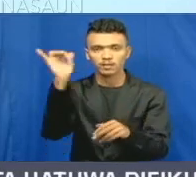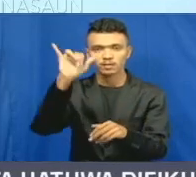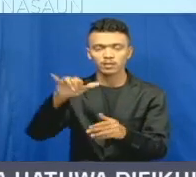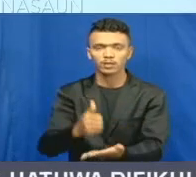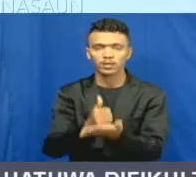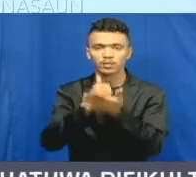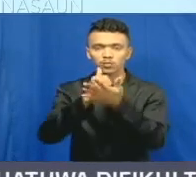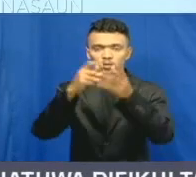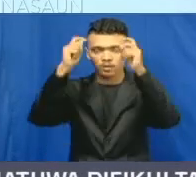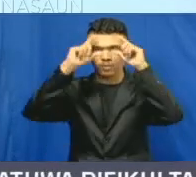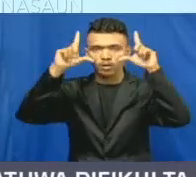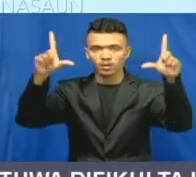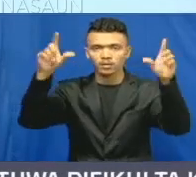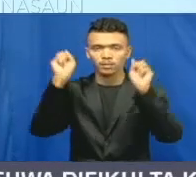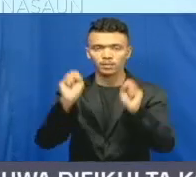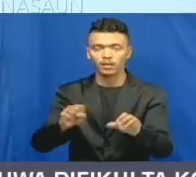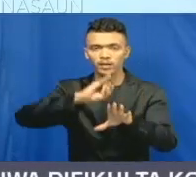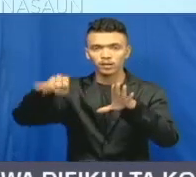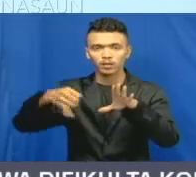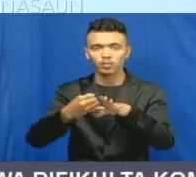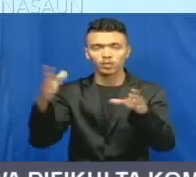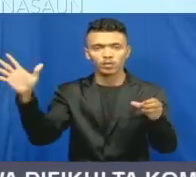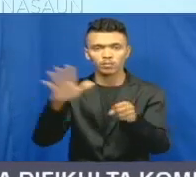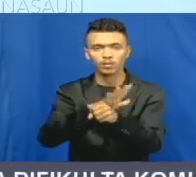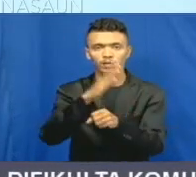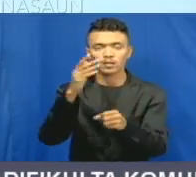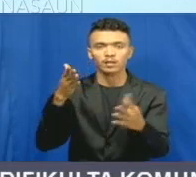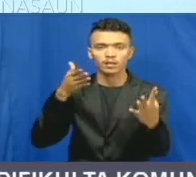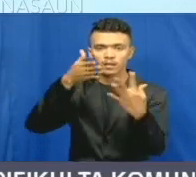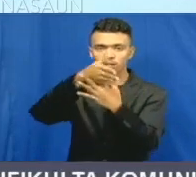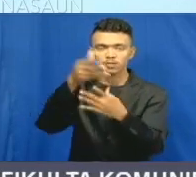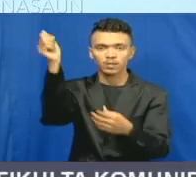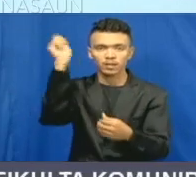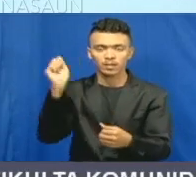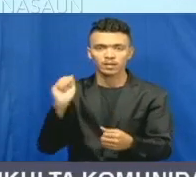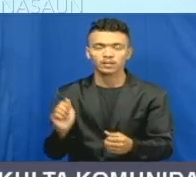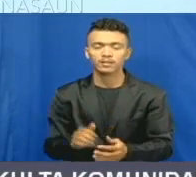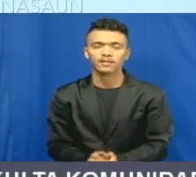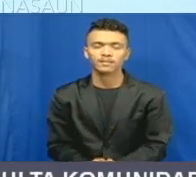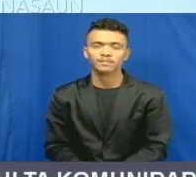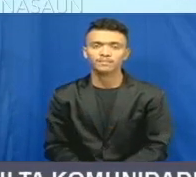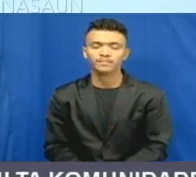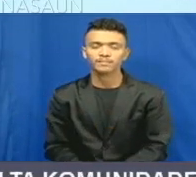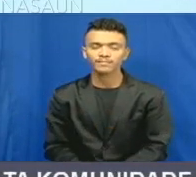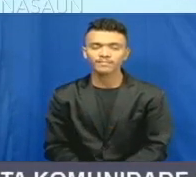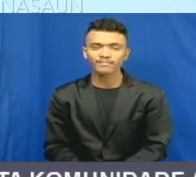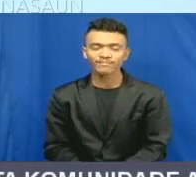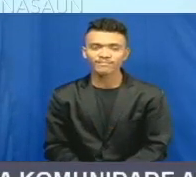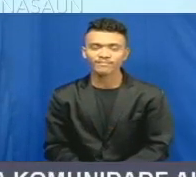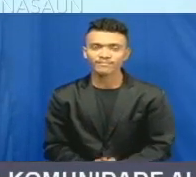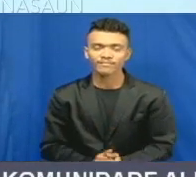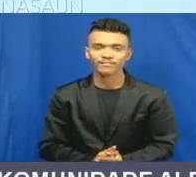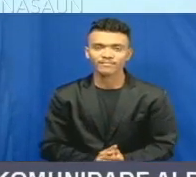contribui ba Timor-Leste dele hola parte completamente tama ia ASEAN. To Timor-Leste's ascension